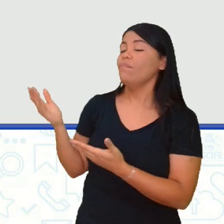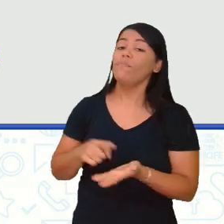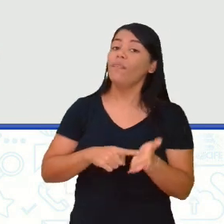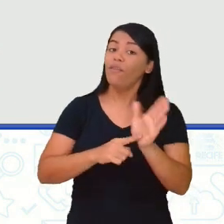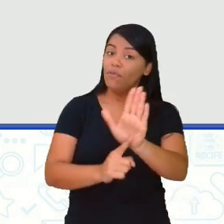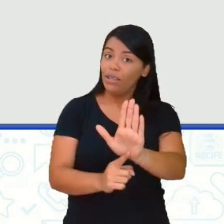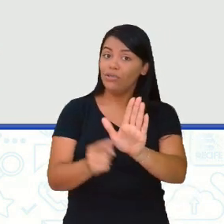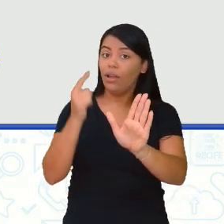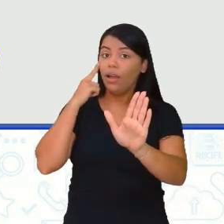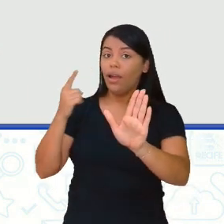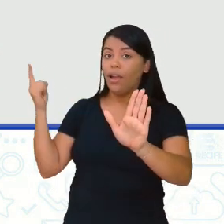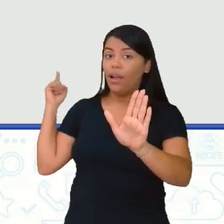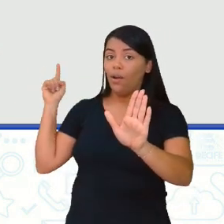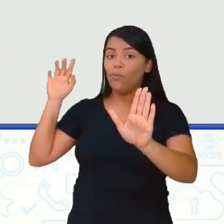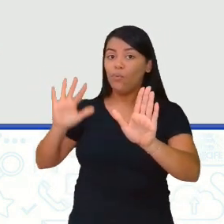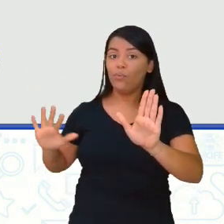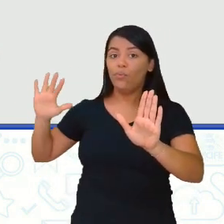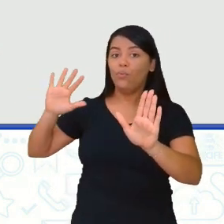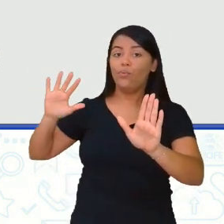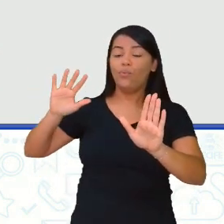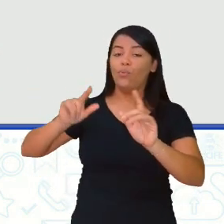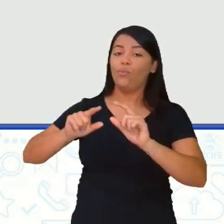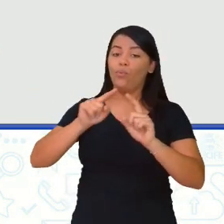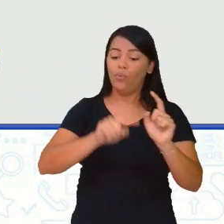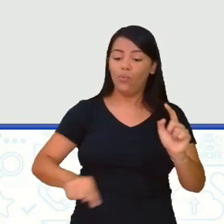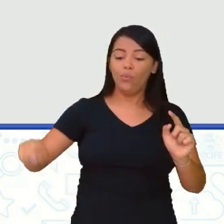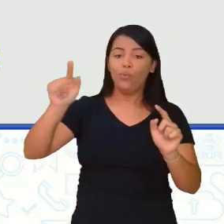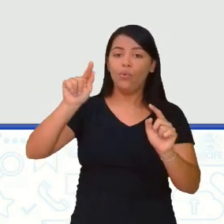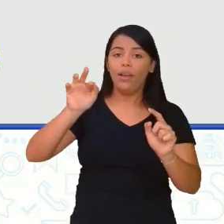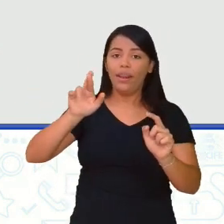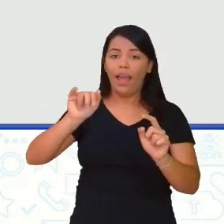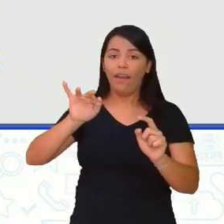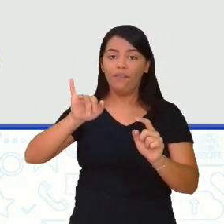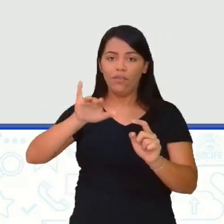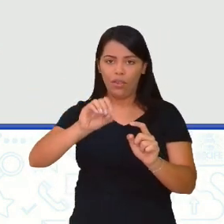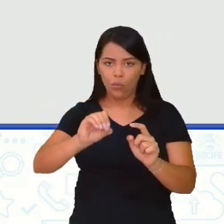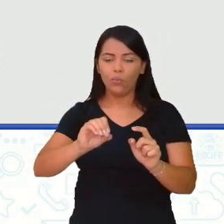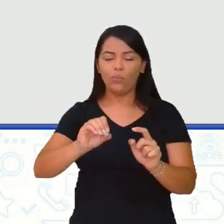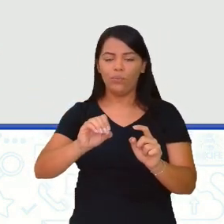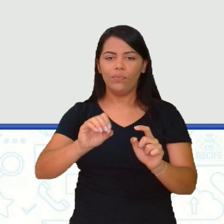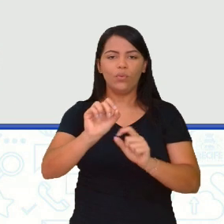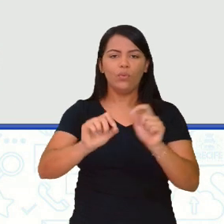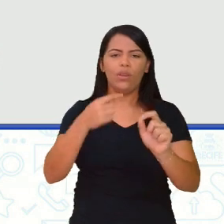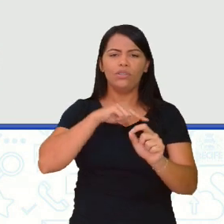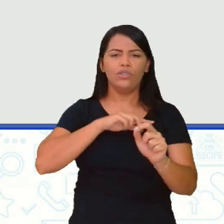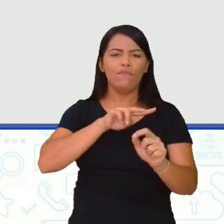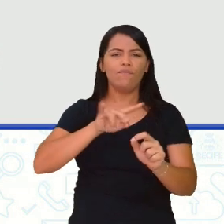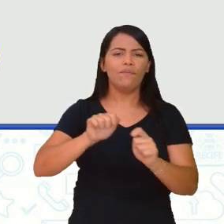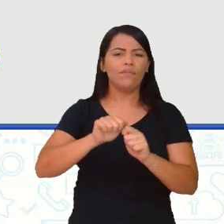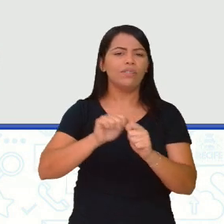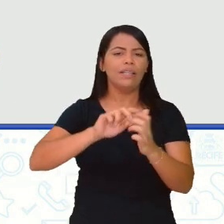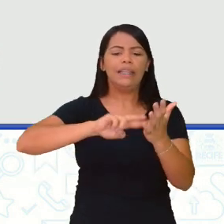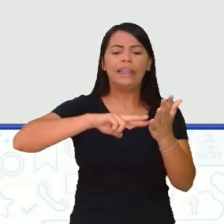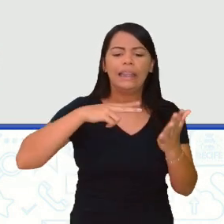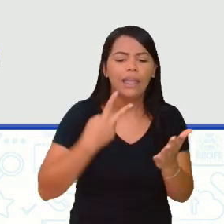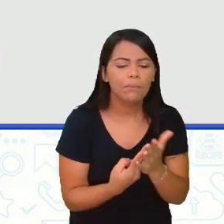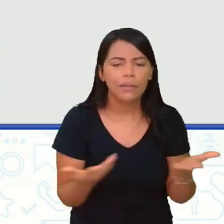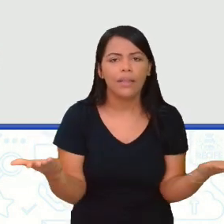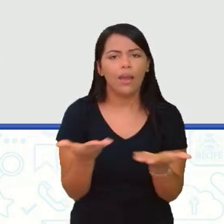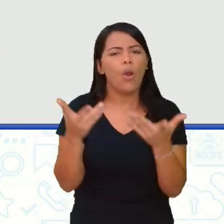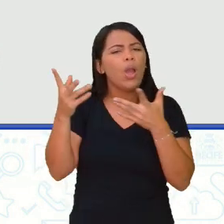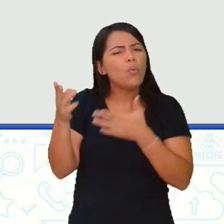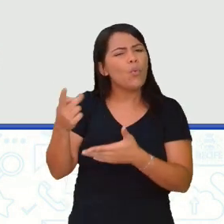tem lá na prova da OBMEP. O que a gente vai fazer? A gente vai interpretar. Como a gente